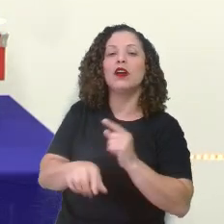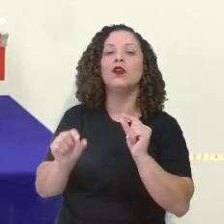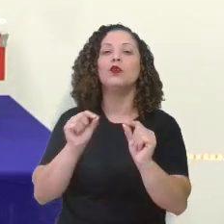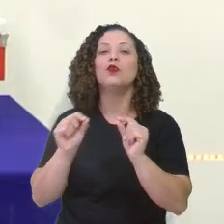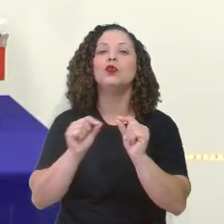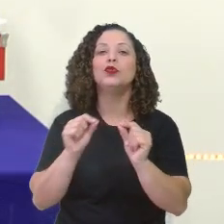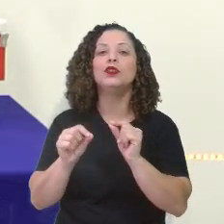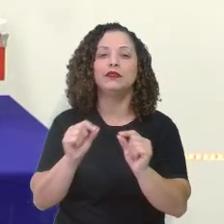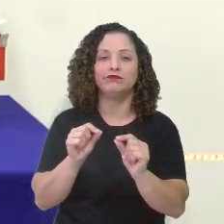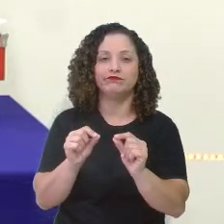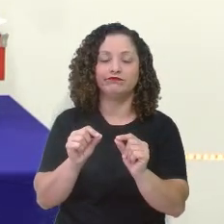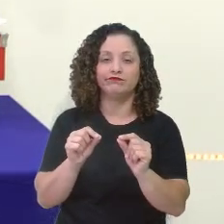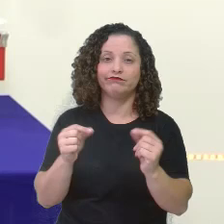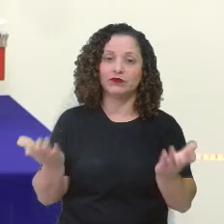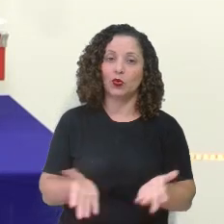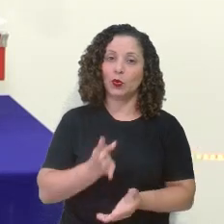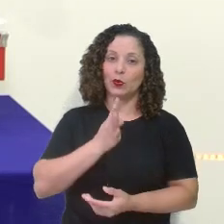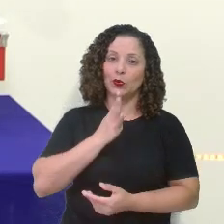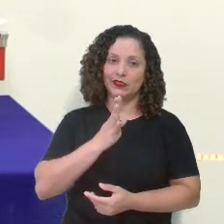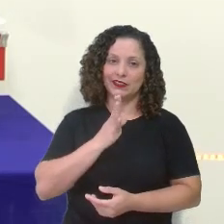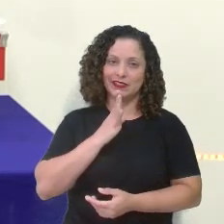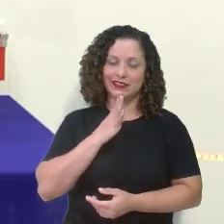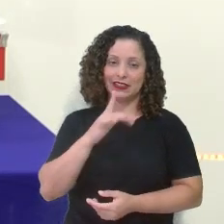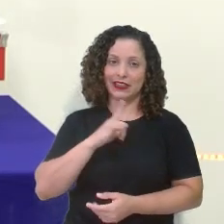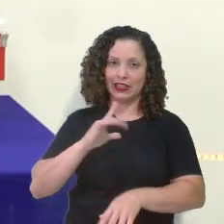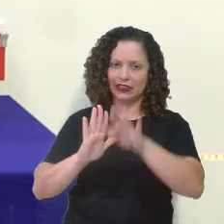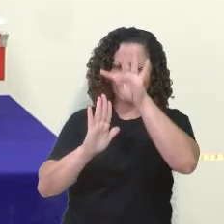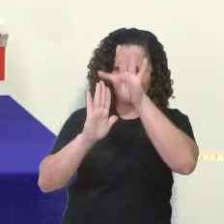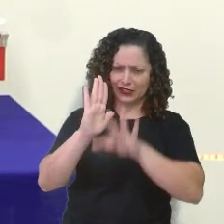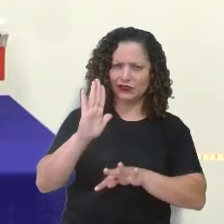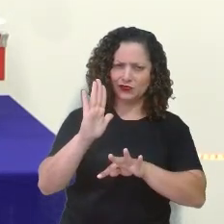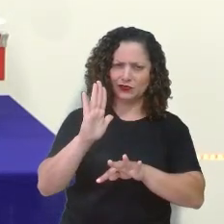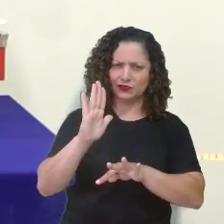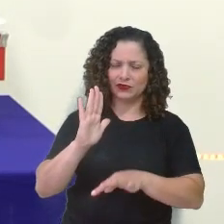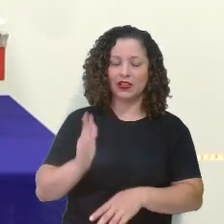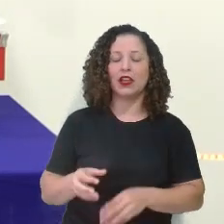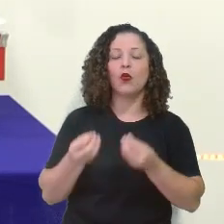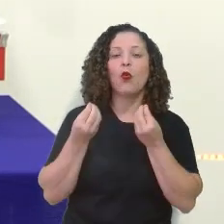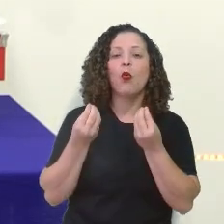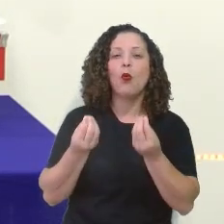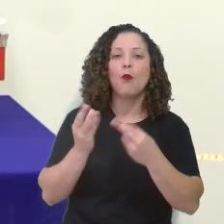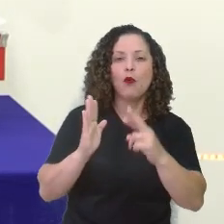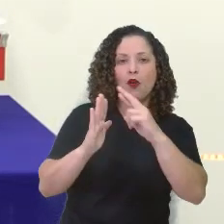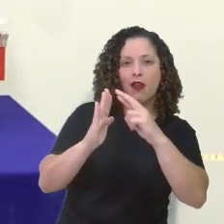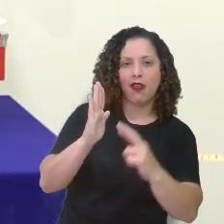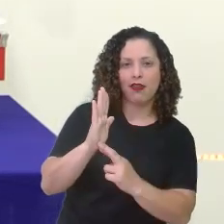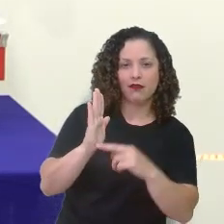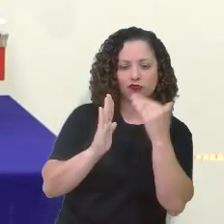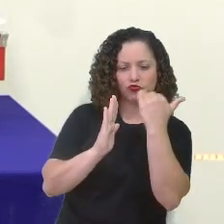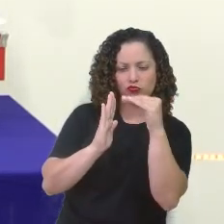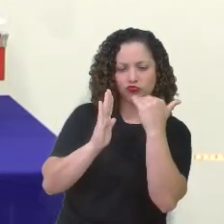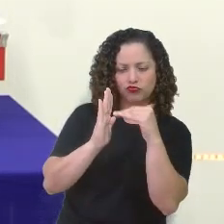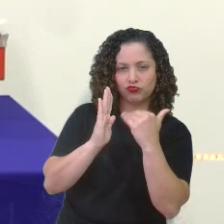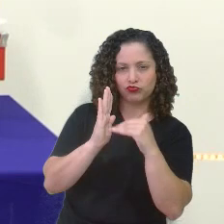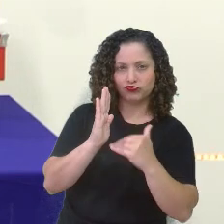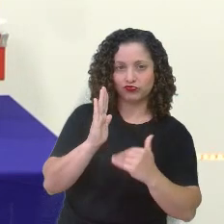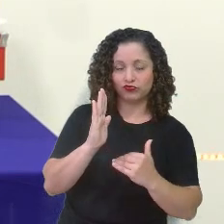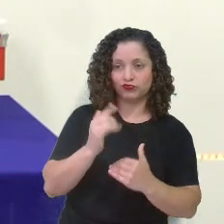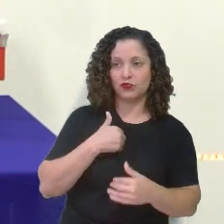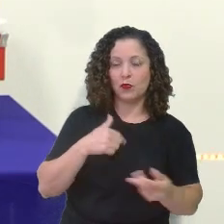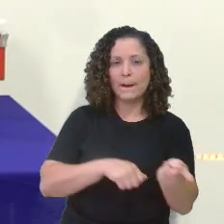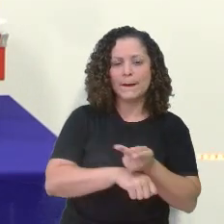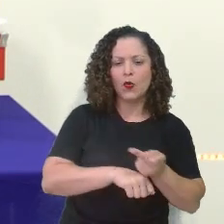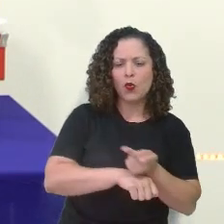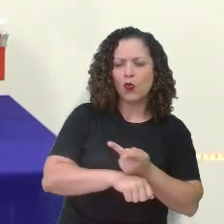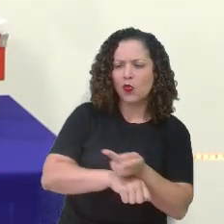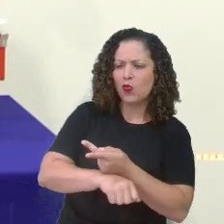orientação. E existe esse texto, instrução de montagem, esse gênero textual. E olha só, eu procurei o